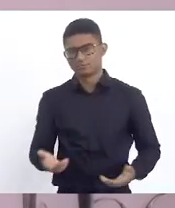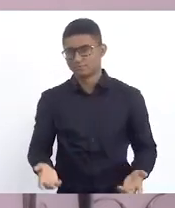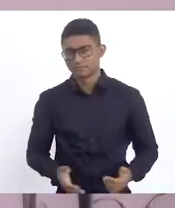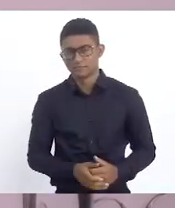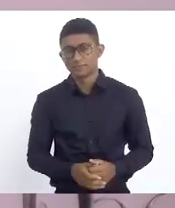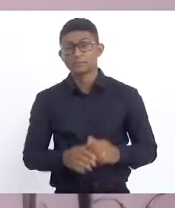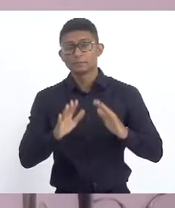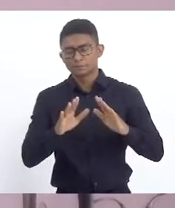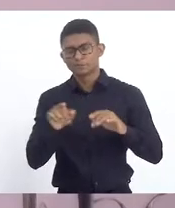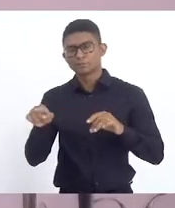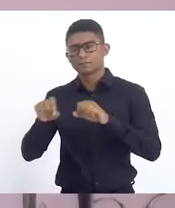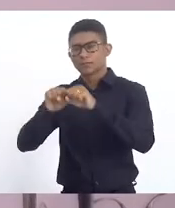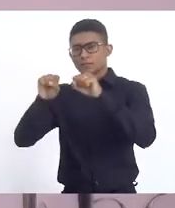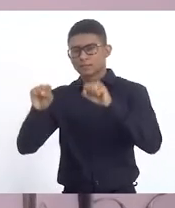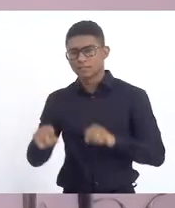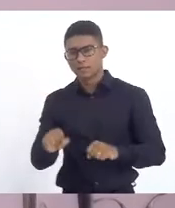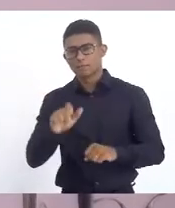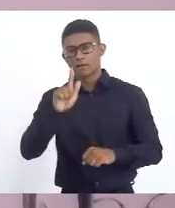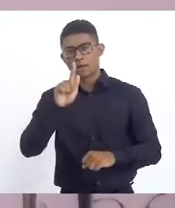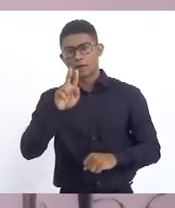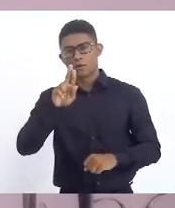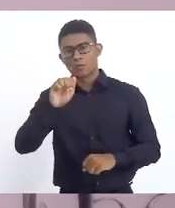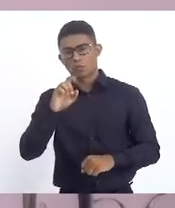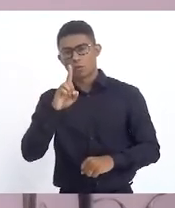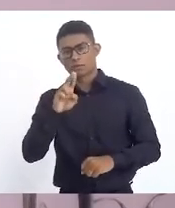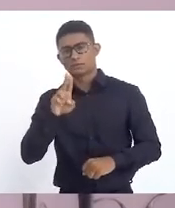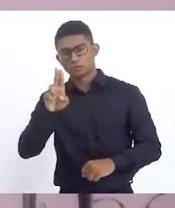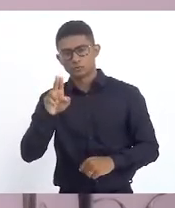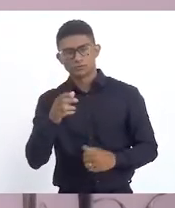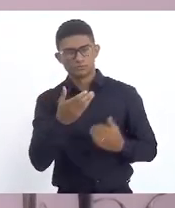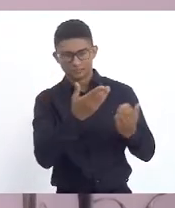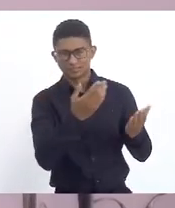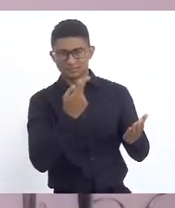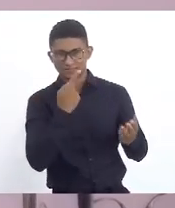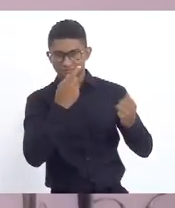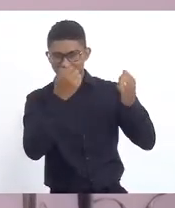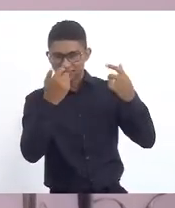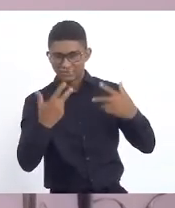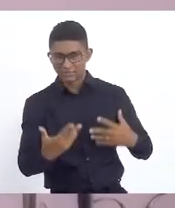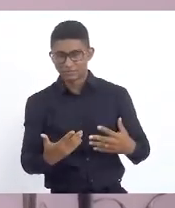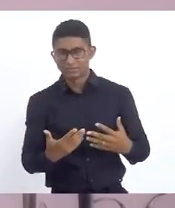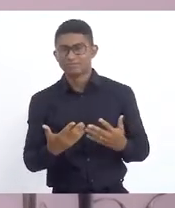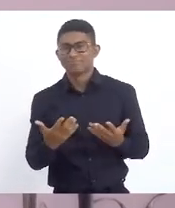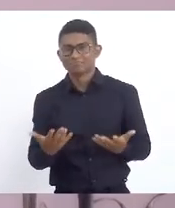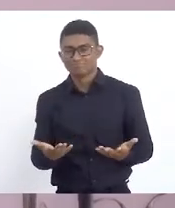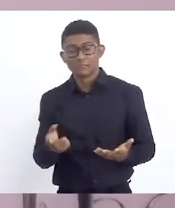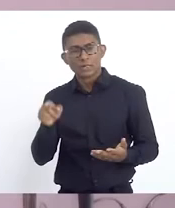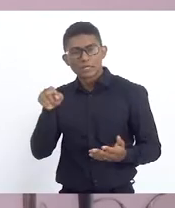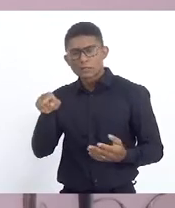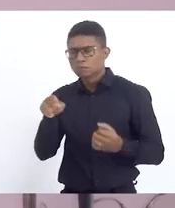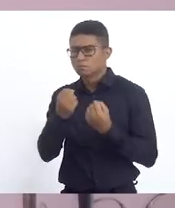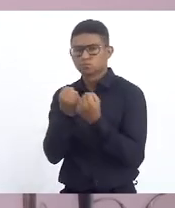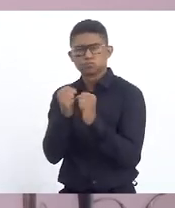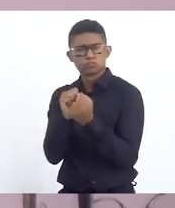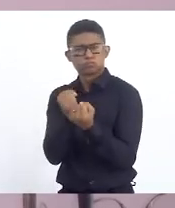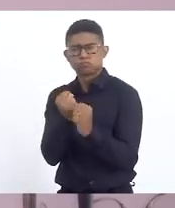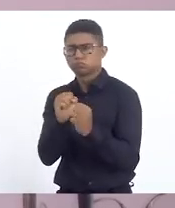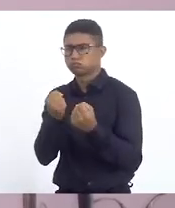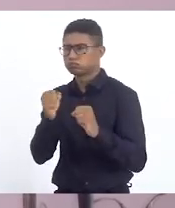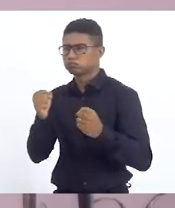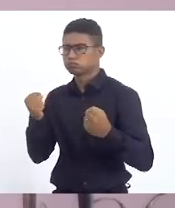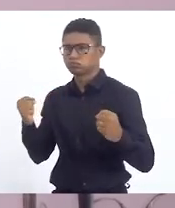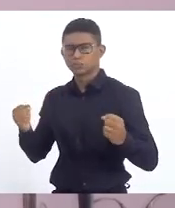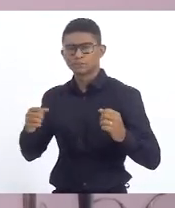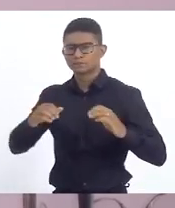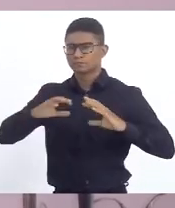Guandu, como disse Vossa Excelência, um dos maiores do mundo, eu não gosto de negócio de maior do mundo,